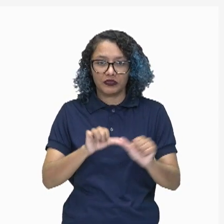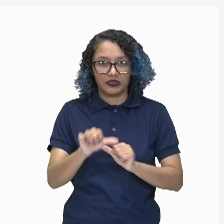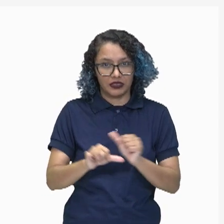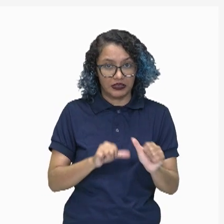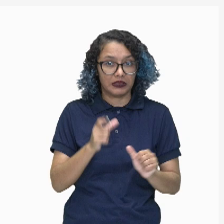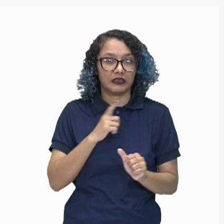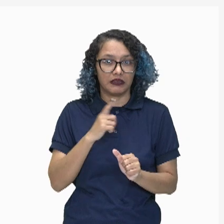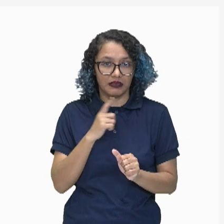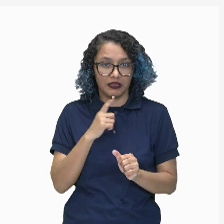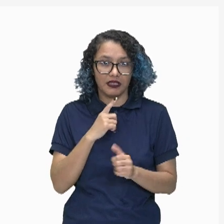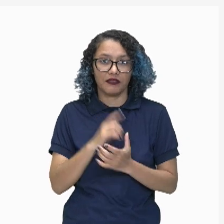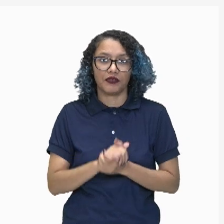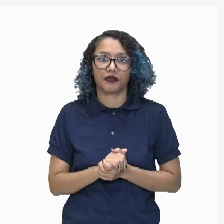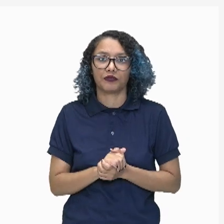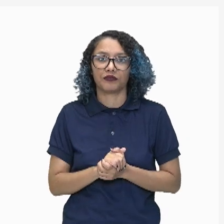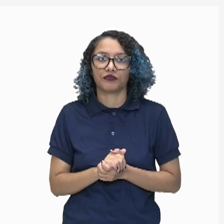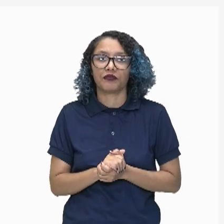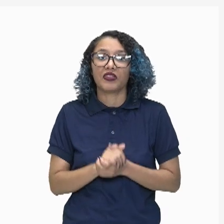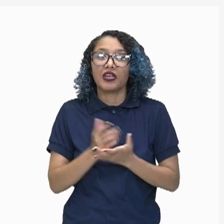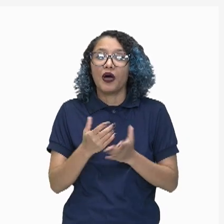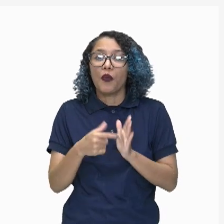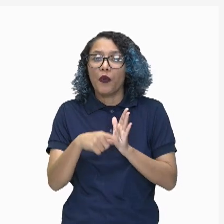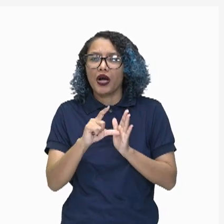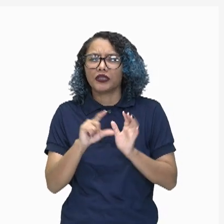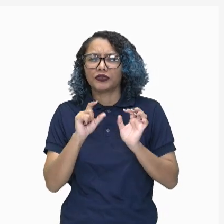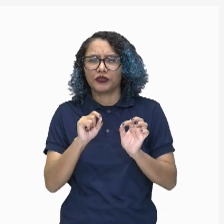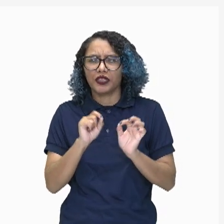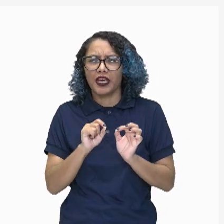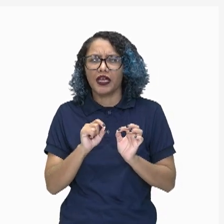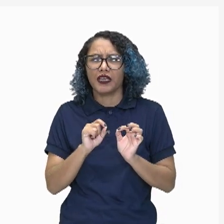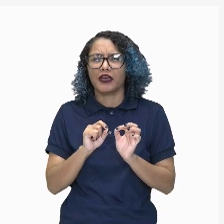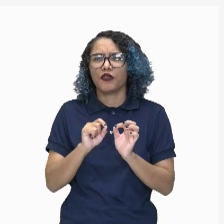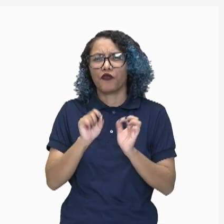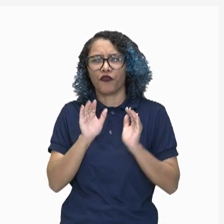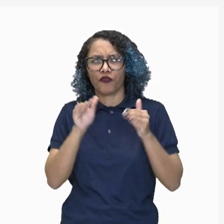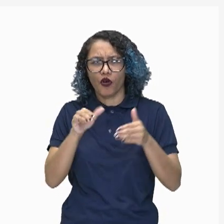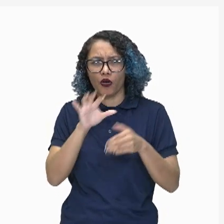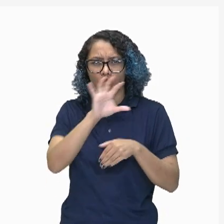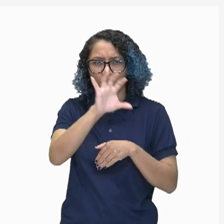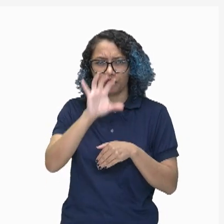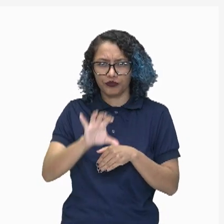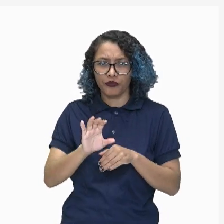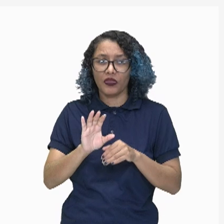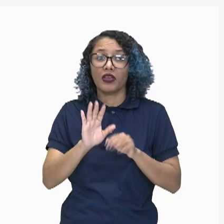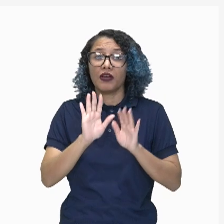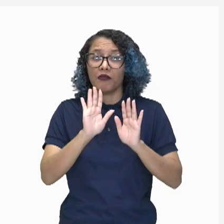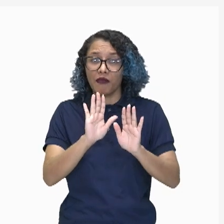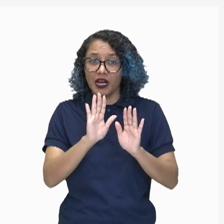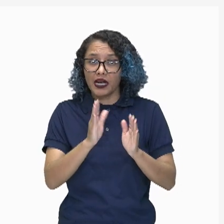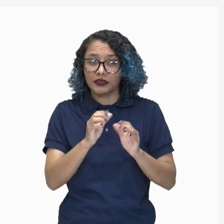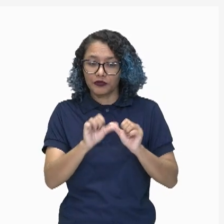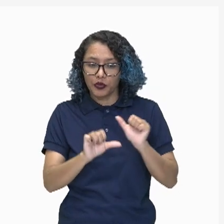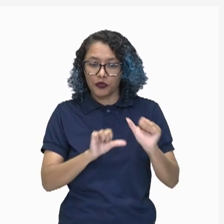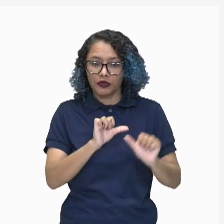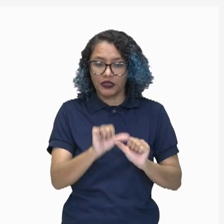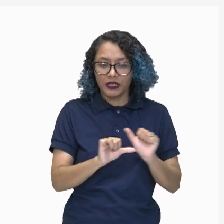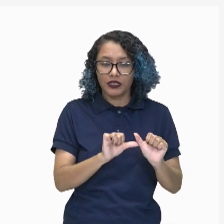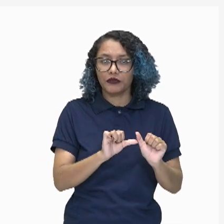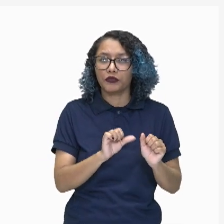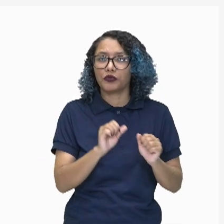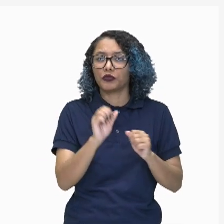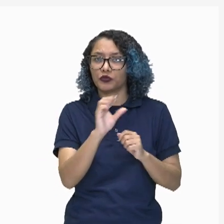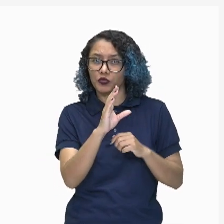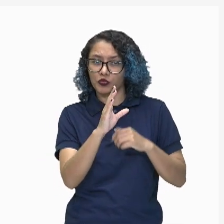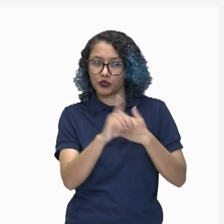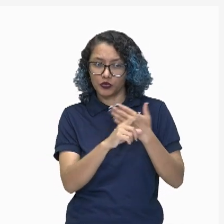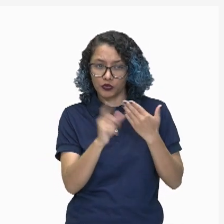regionalismo e nas questões sociais, começava a dar espaço para uma nova geração de escritores que buscavam uma linguagem mais universal e reflexiva. E é